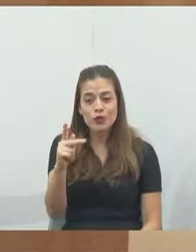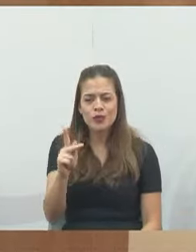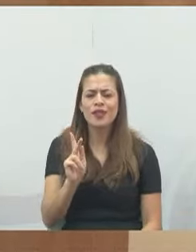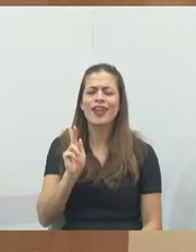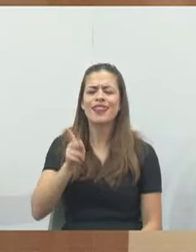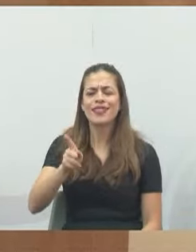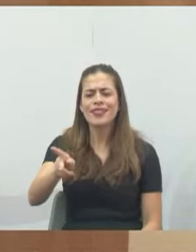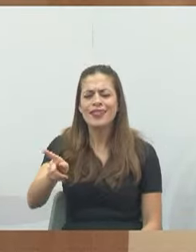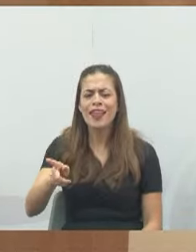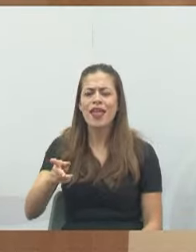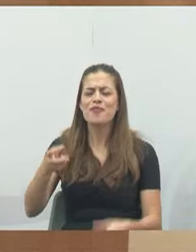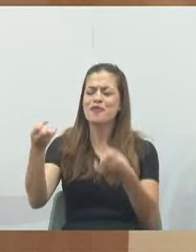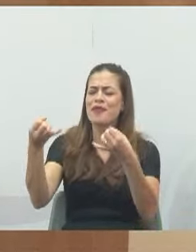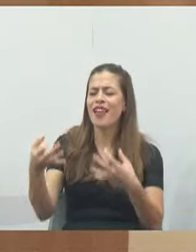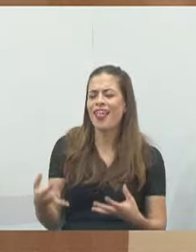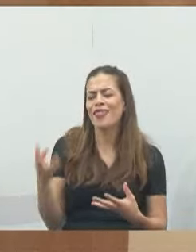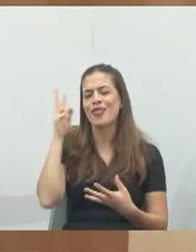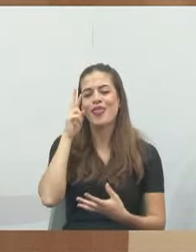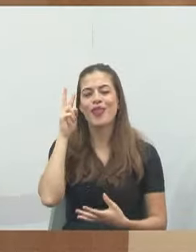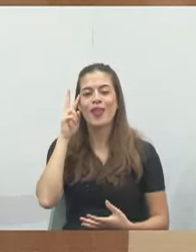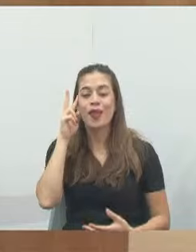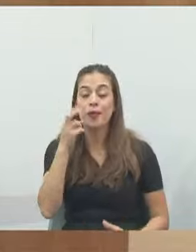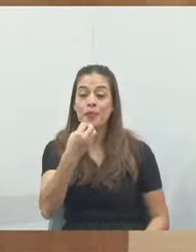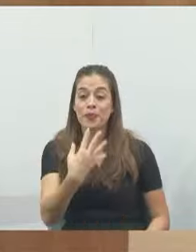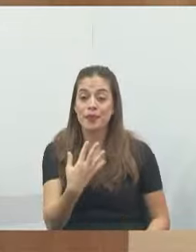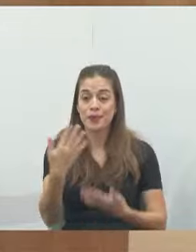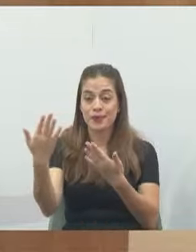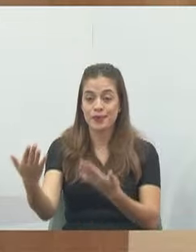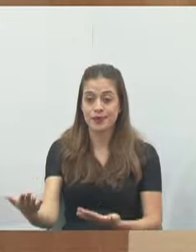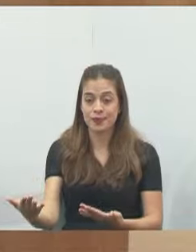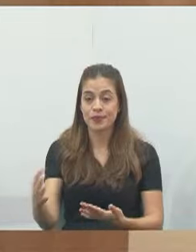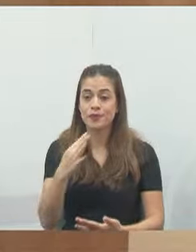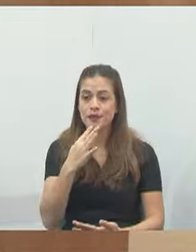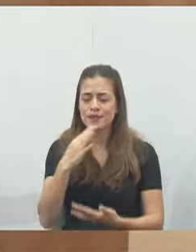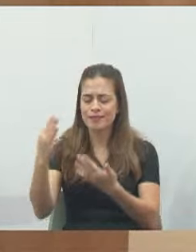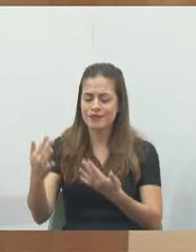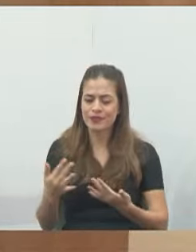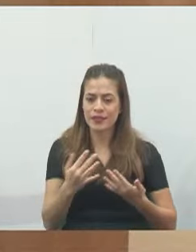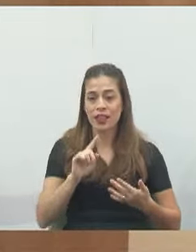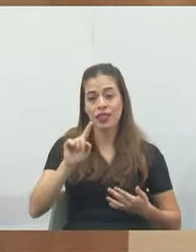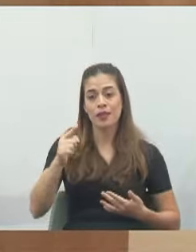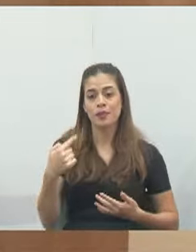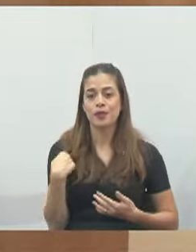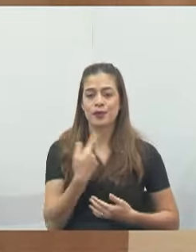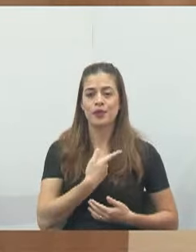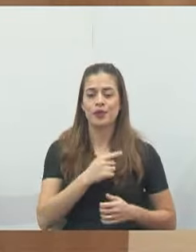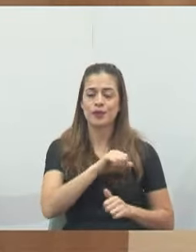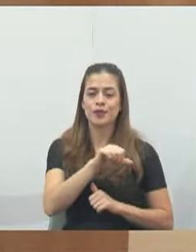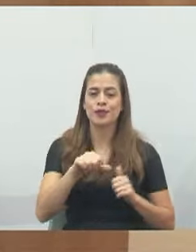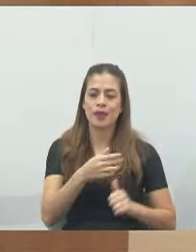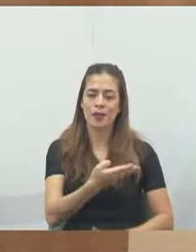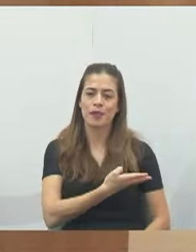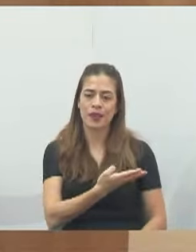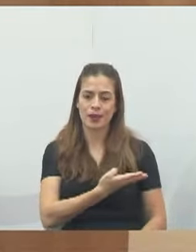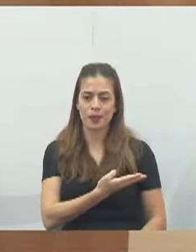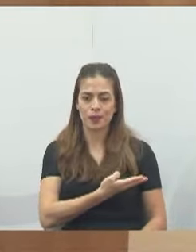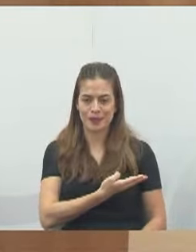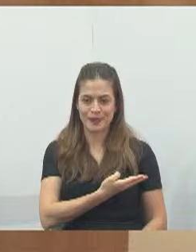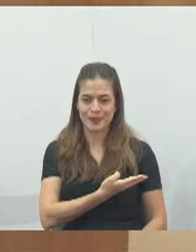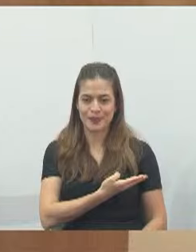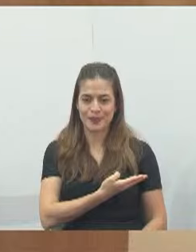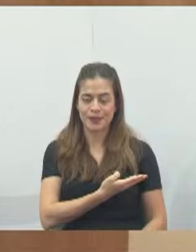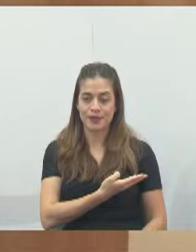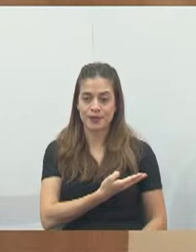boas histórias sobre você, não é? E eu o conheci através dela e depois nós nos tornamos amigos, não